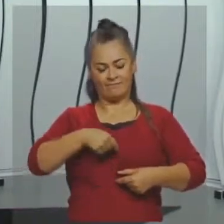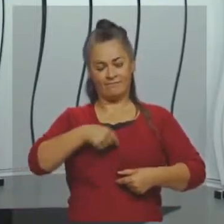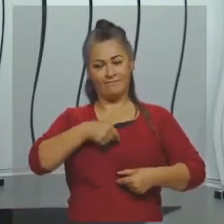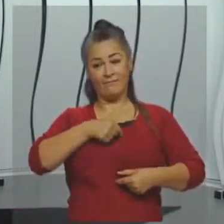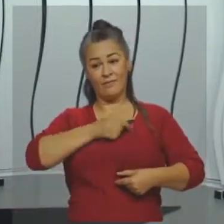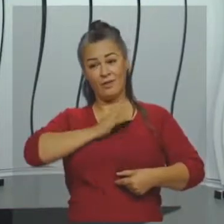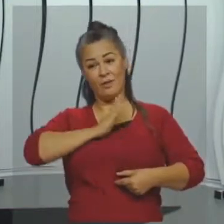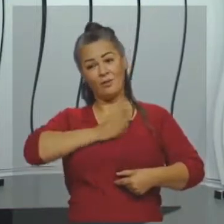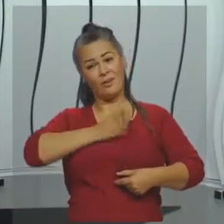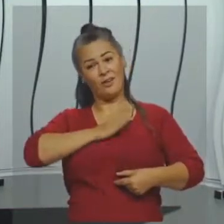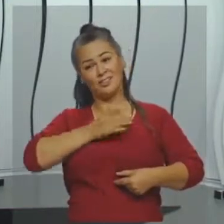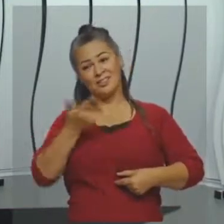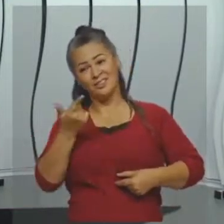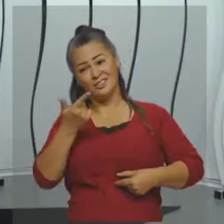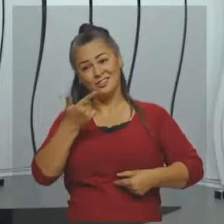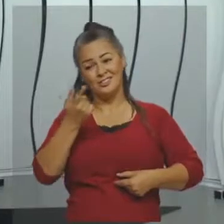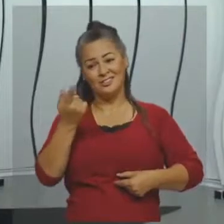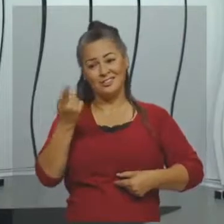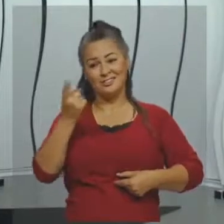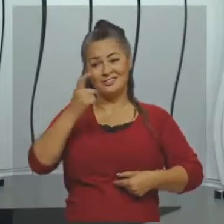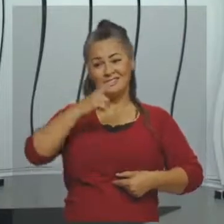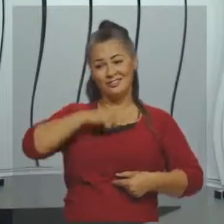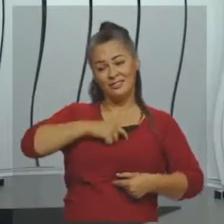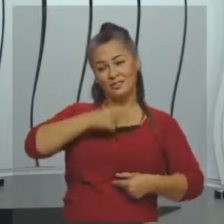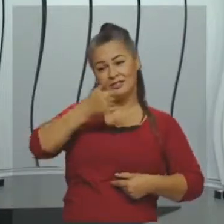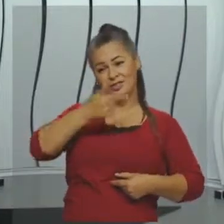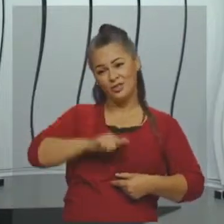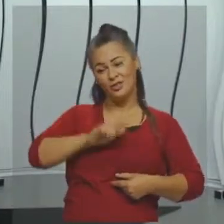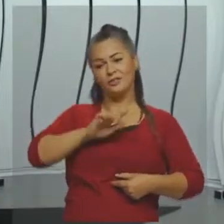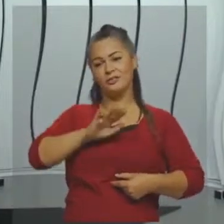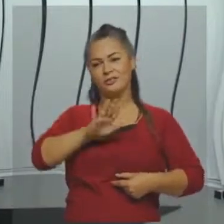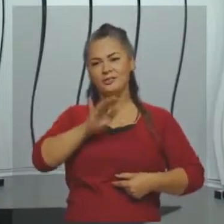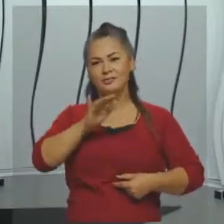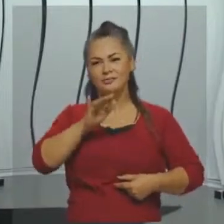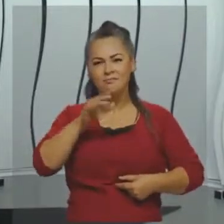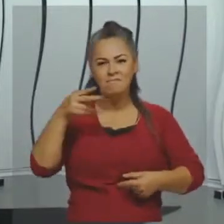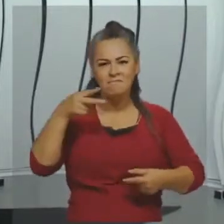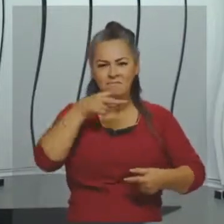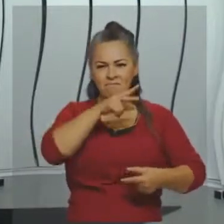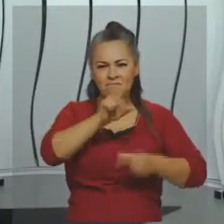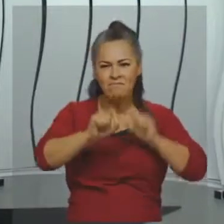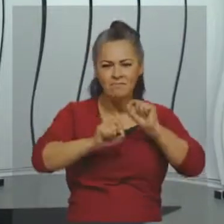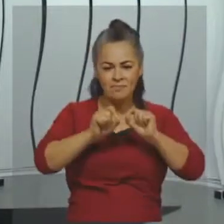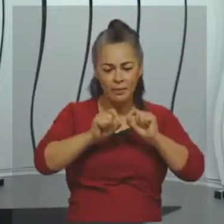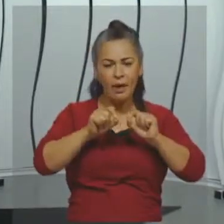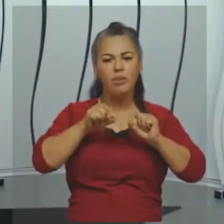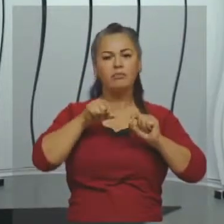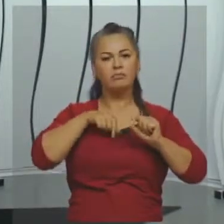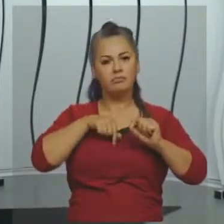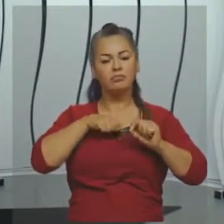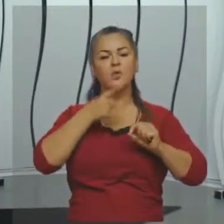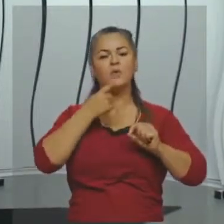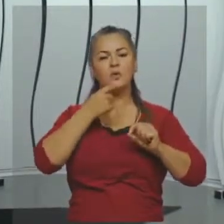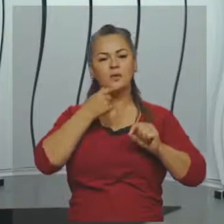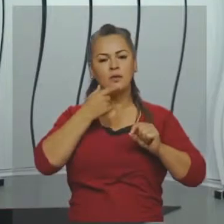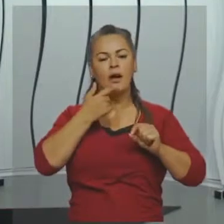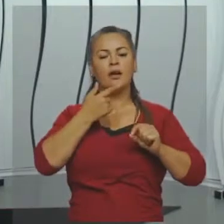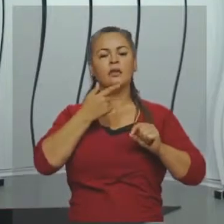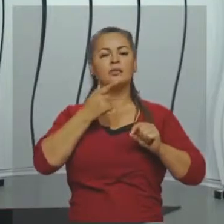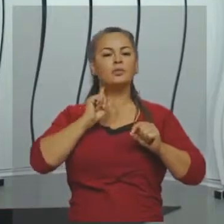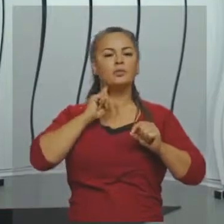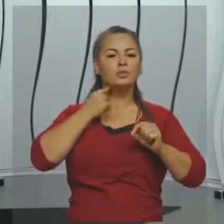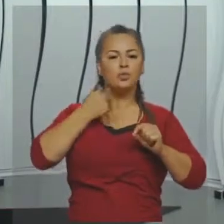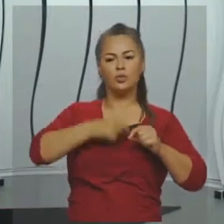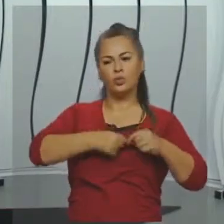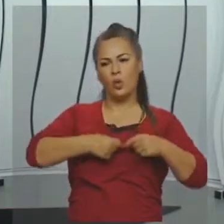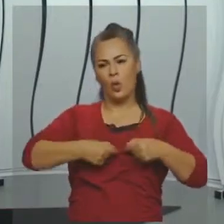novamente. Ou seja, quando esse sangue passa pelos rins, e ele é limpo, vamos dizer assim, esse sangue